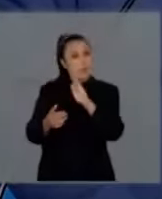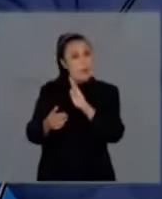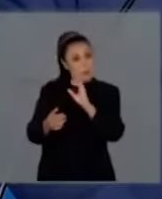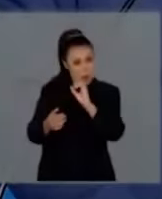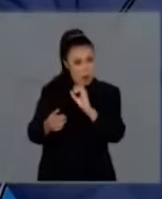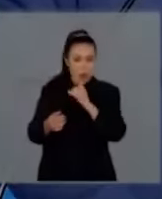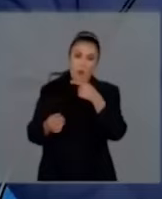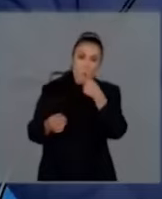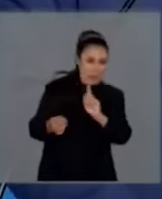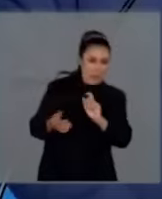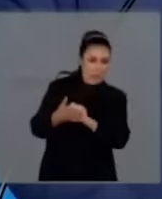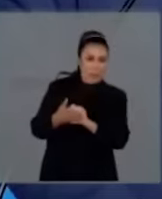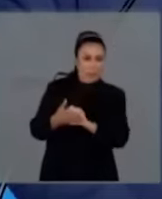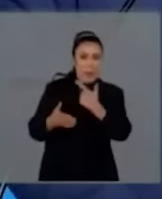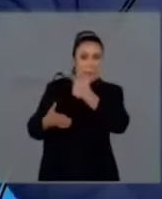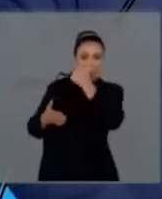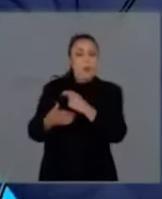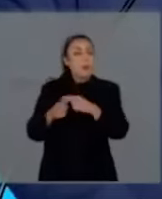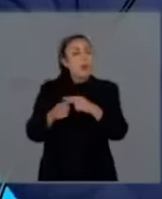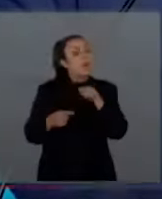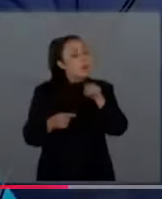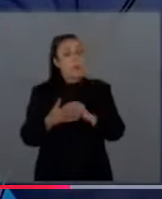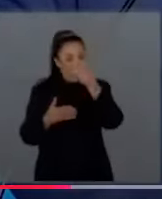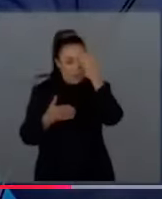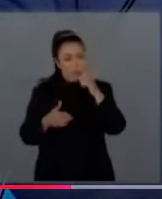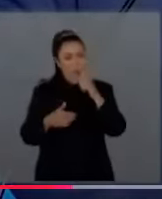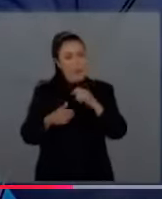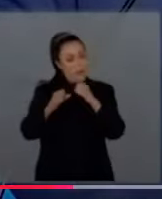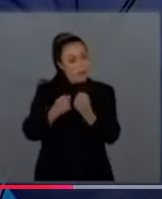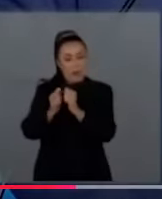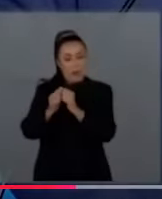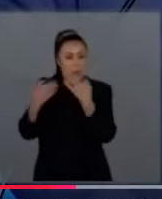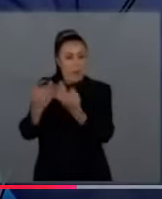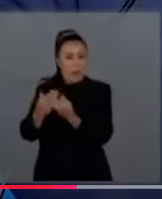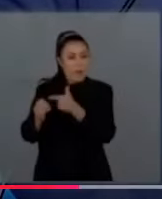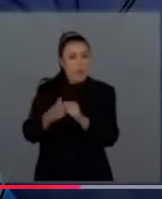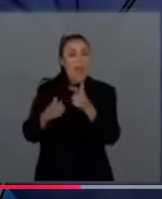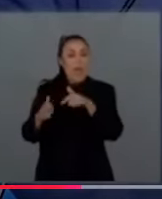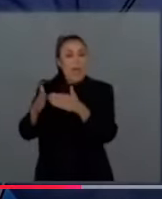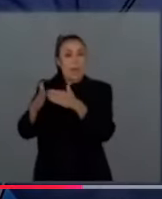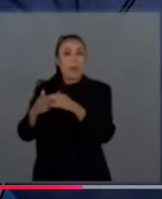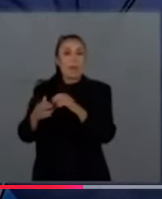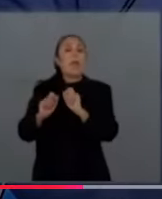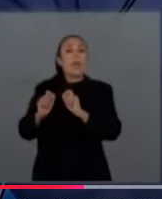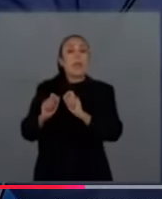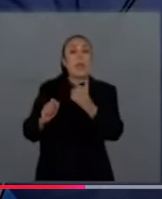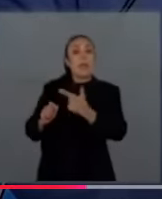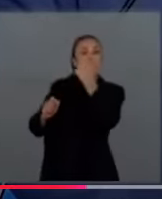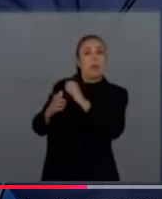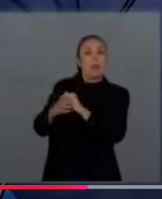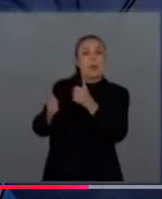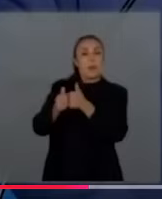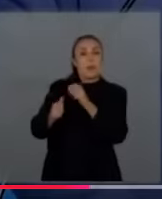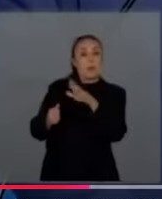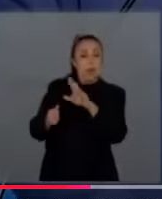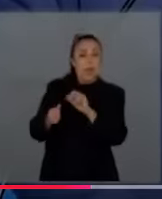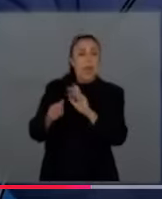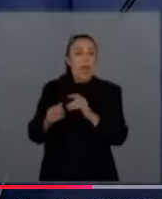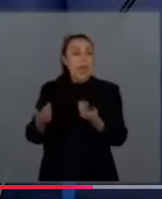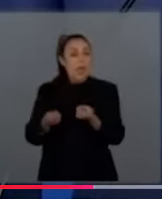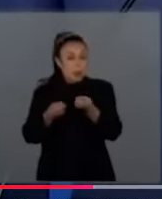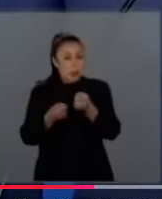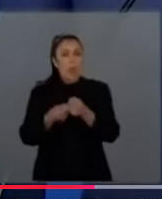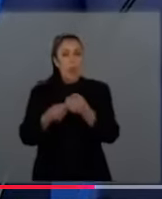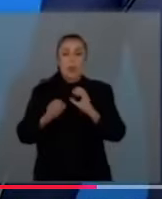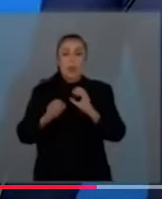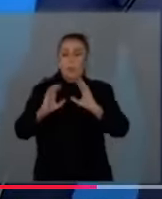ou vai negar né deu tiro para cima em pto Gu Por que para você Ricardo quem luta junto com família sem teto É extremista e quem dá tiro para cima em porta de boate é moderado e bom cidadão